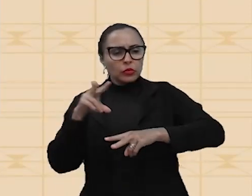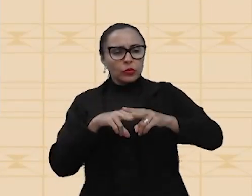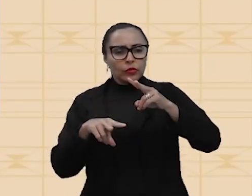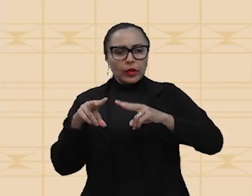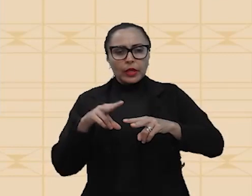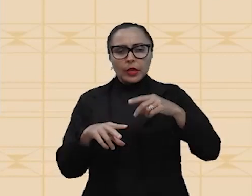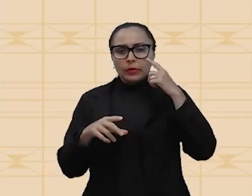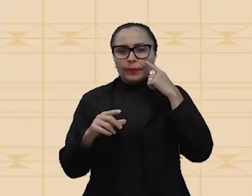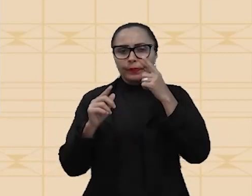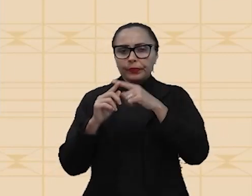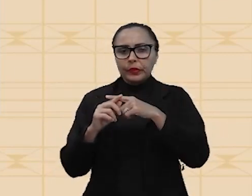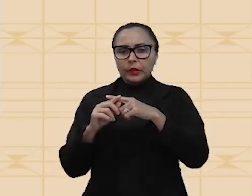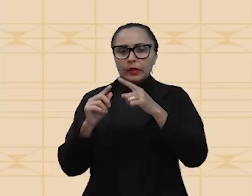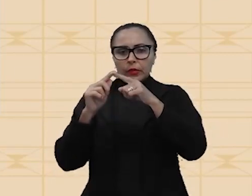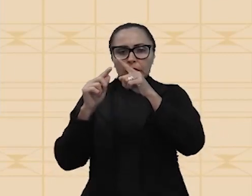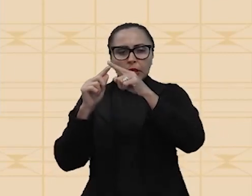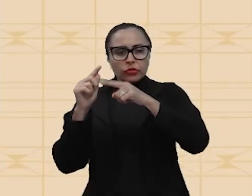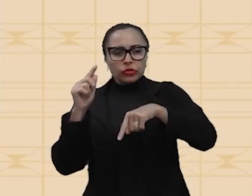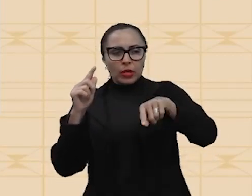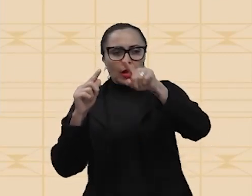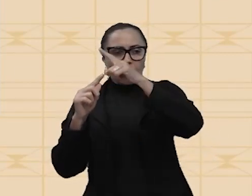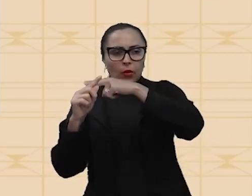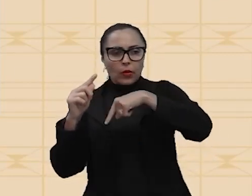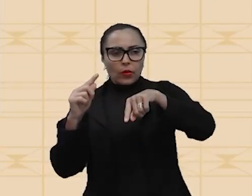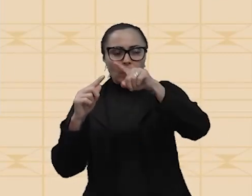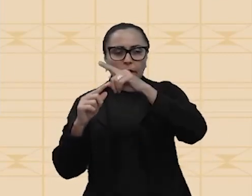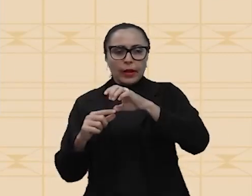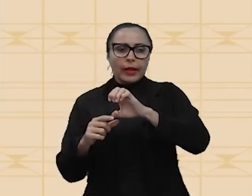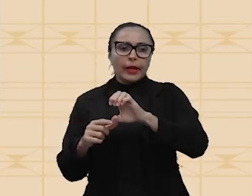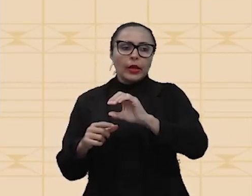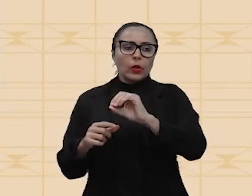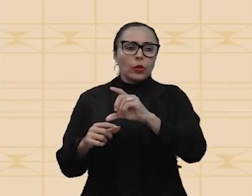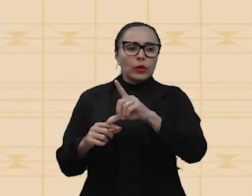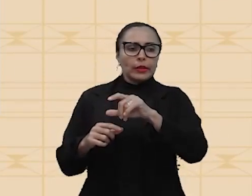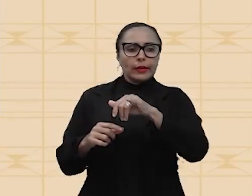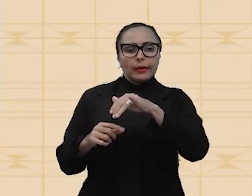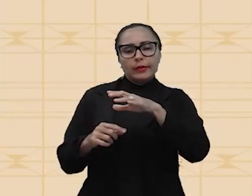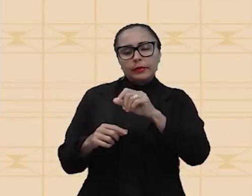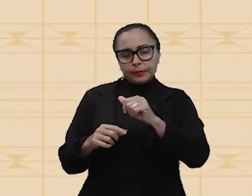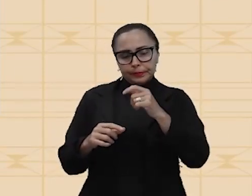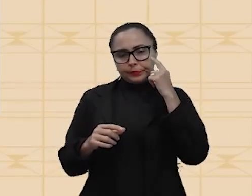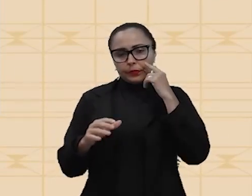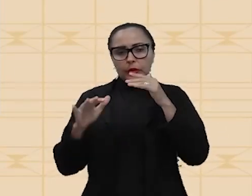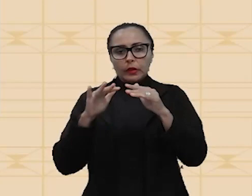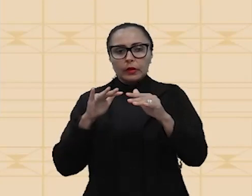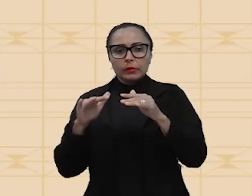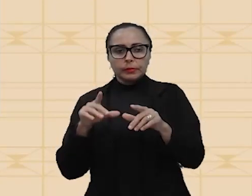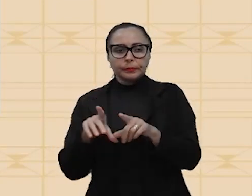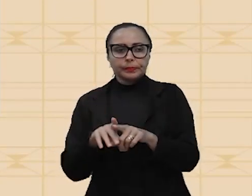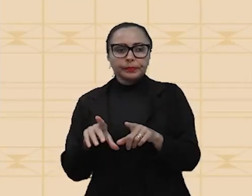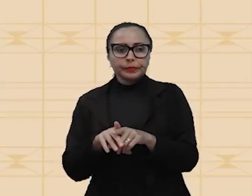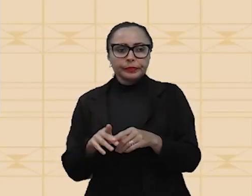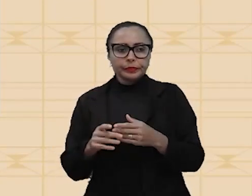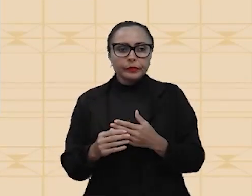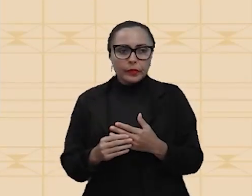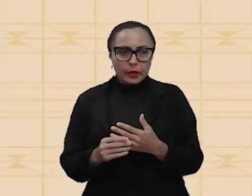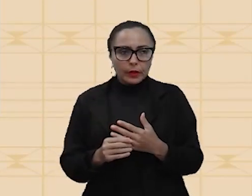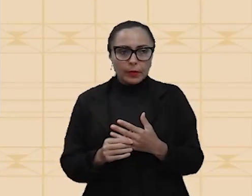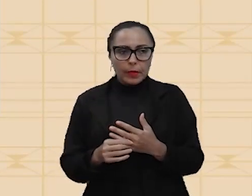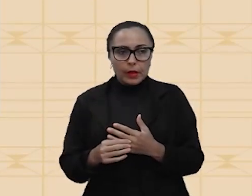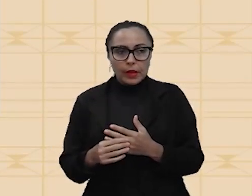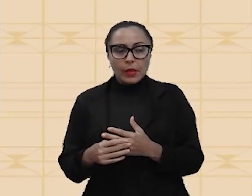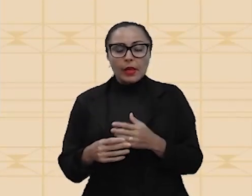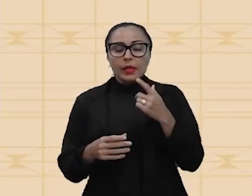for ativado pela questão do movimento das marés, maré motriz. O gerador, pessoal, ele vai funcionar